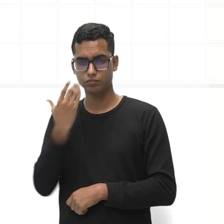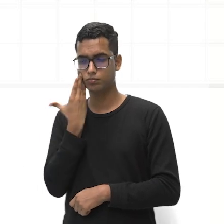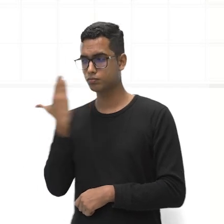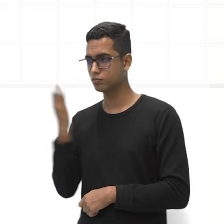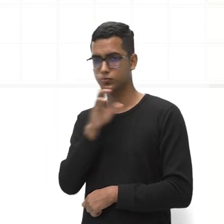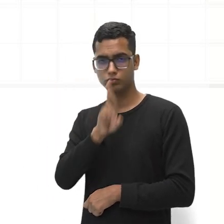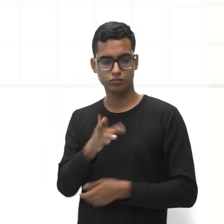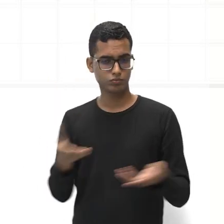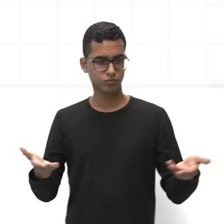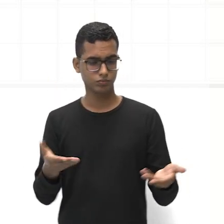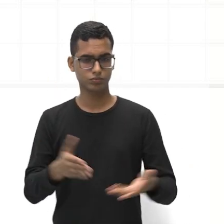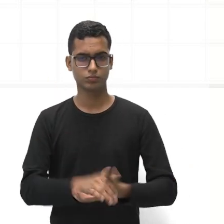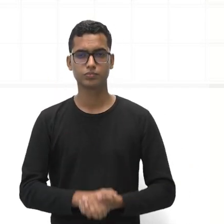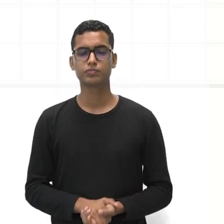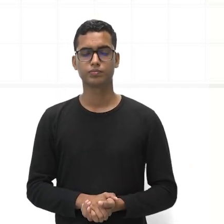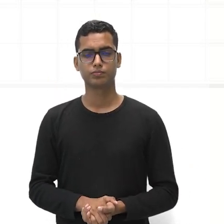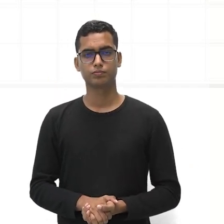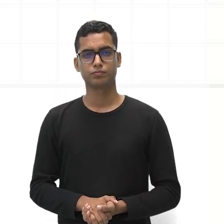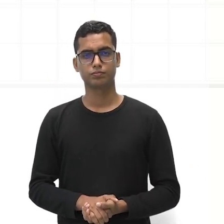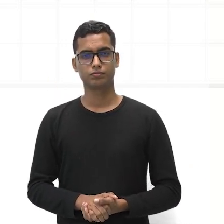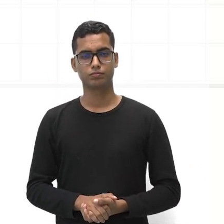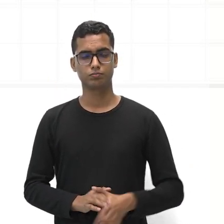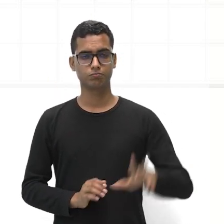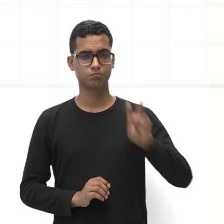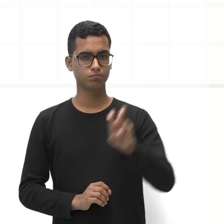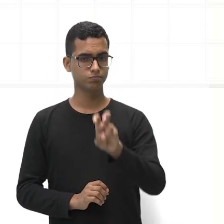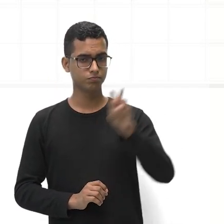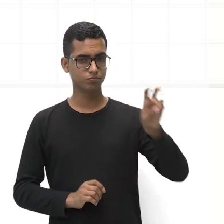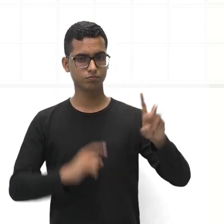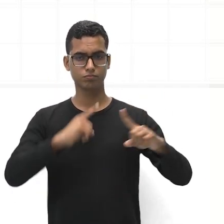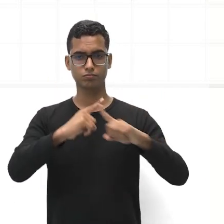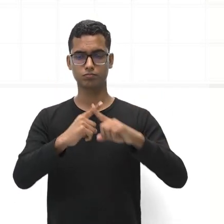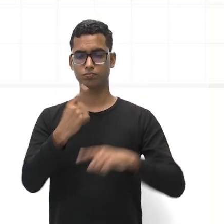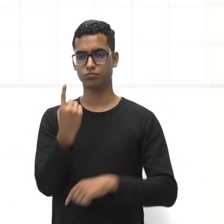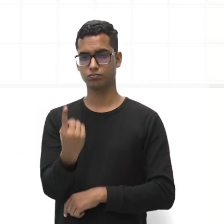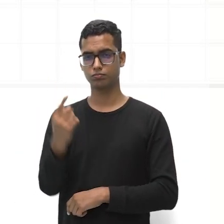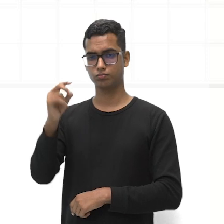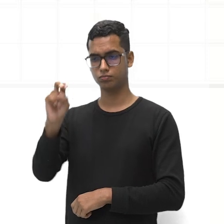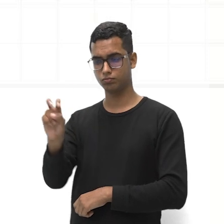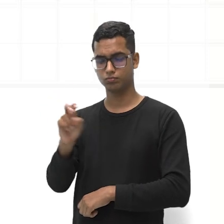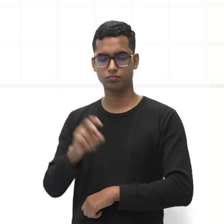vamos ter isso daqui, né? 55 vezes 15.